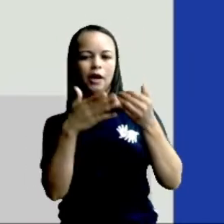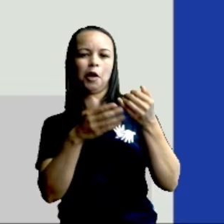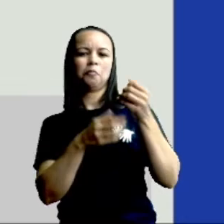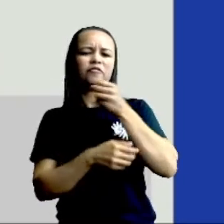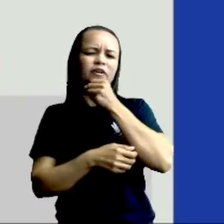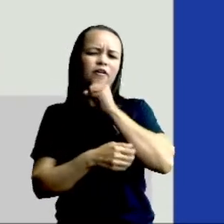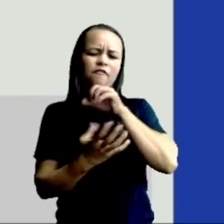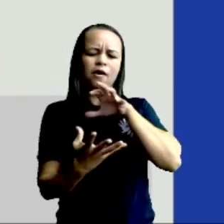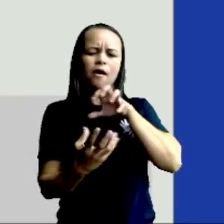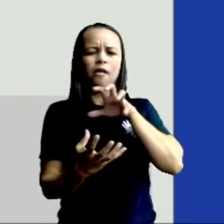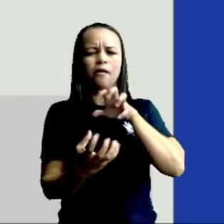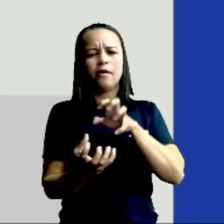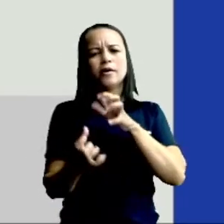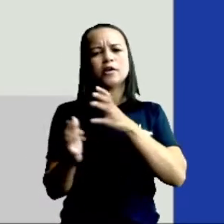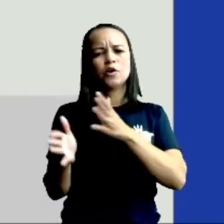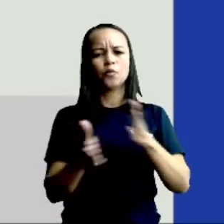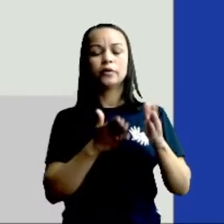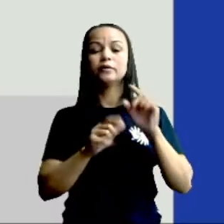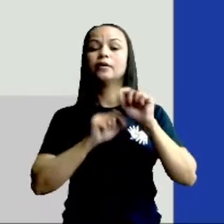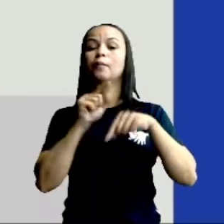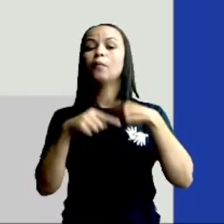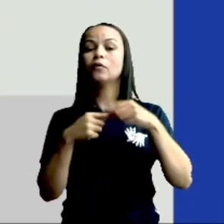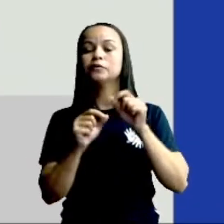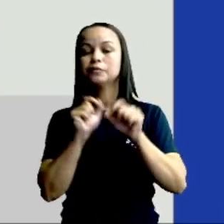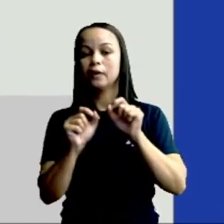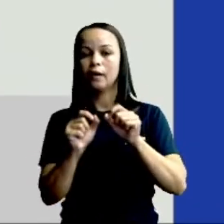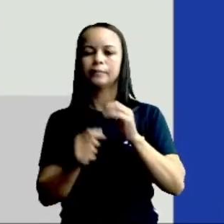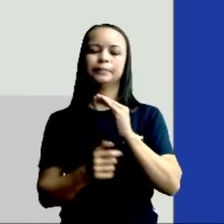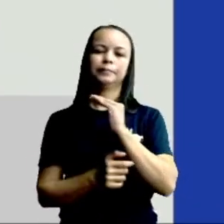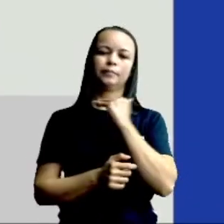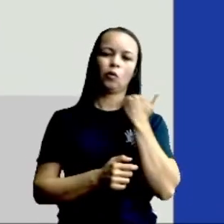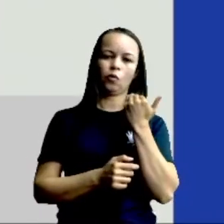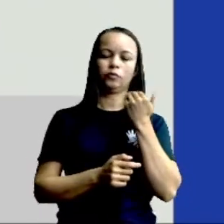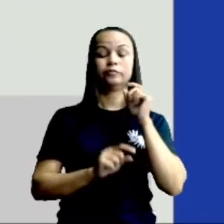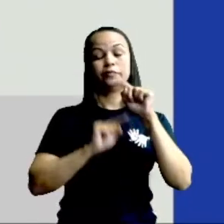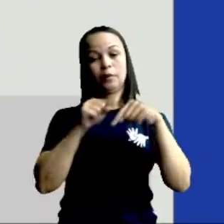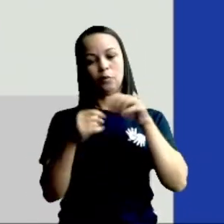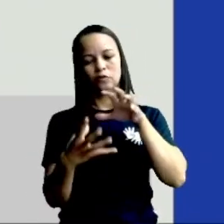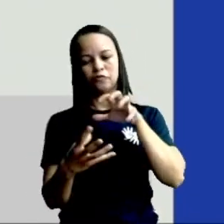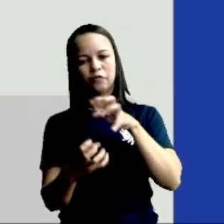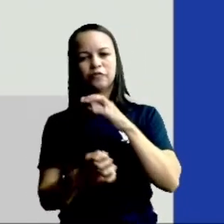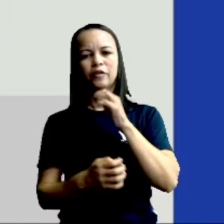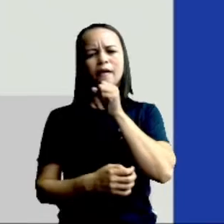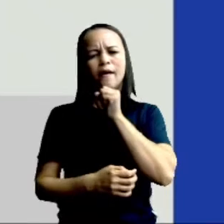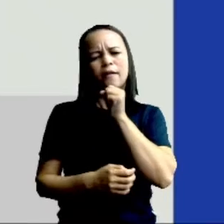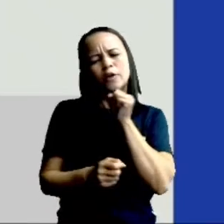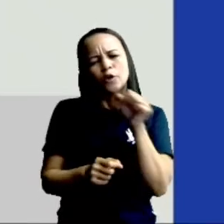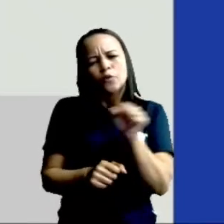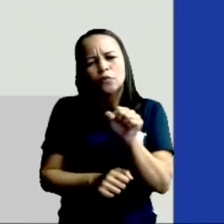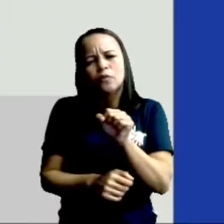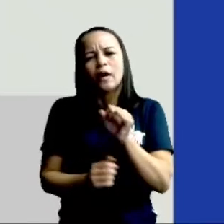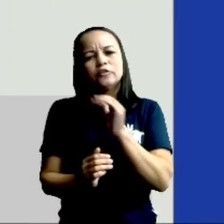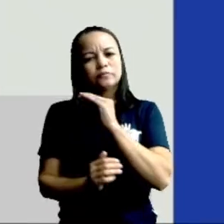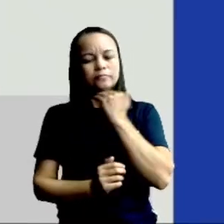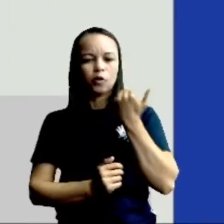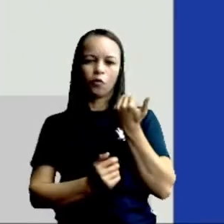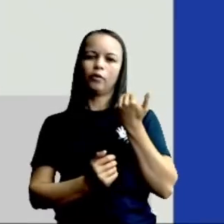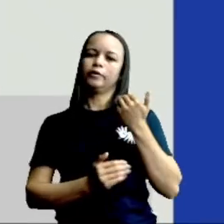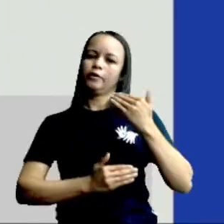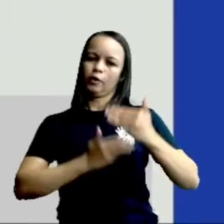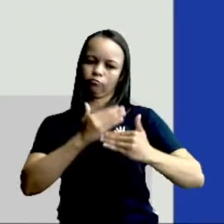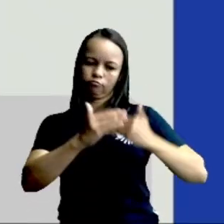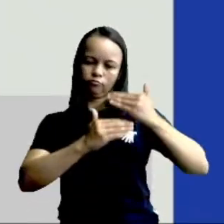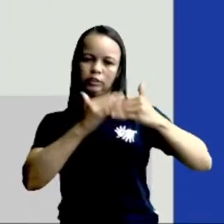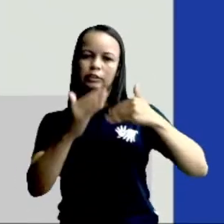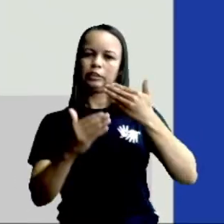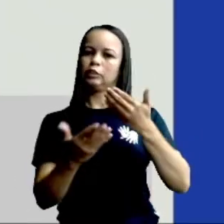e depois a gente morre. Isso mesmo, após a gente envelhecer, a gente morre. Faz parte do ciclo natural.